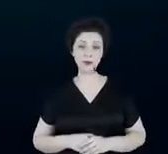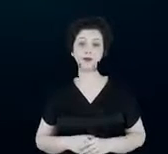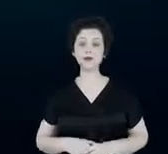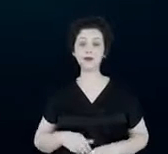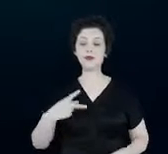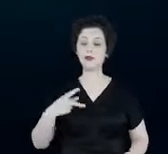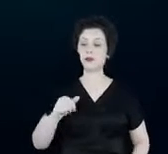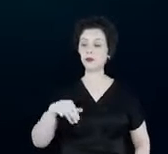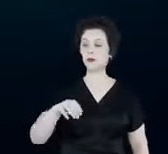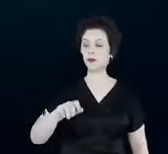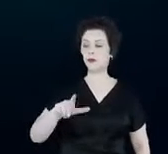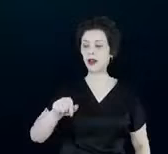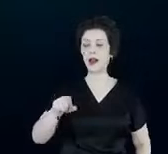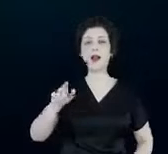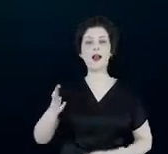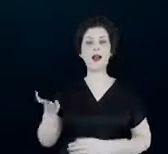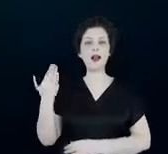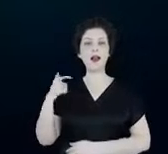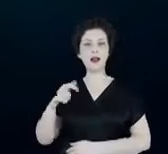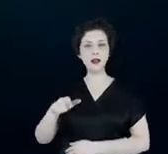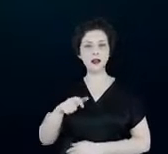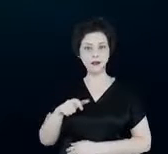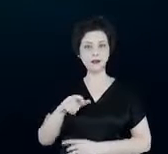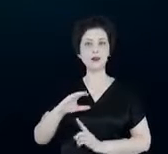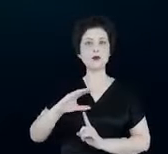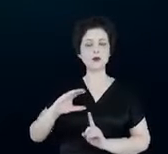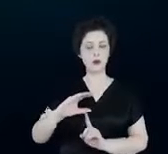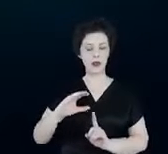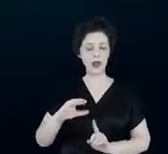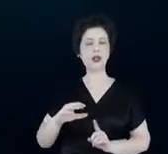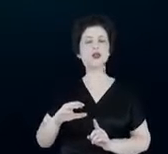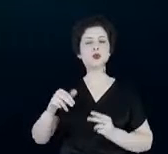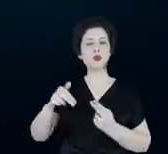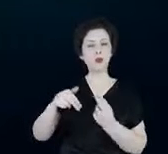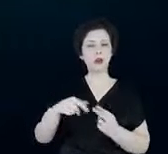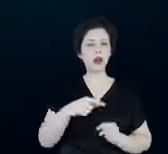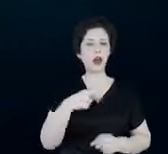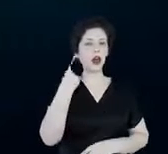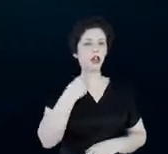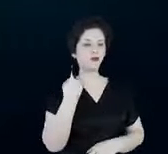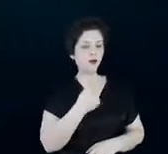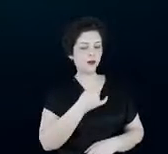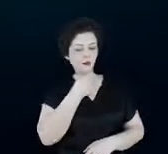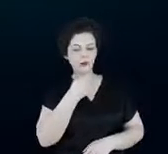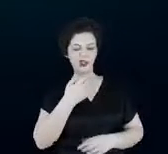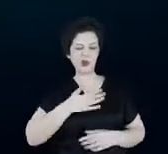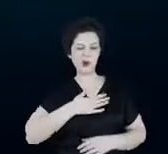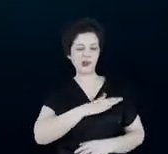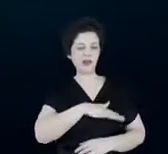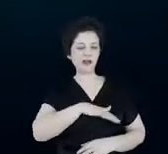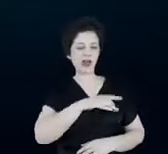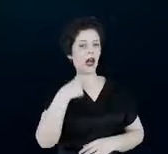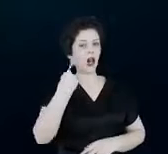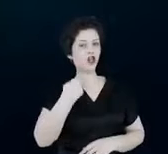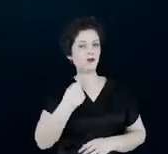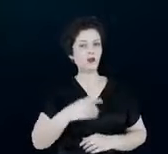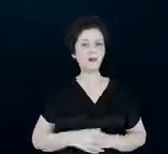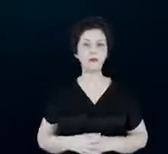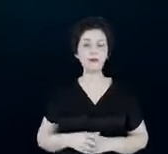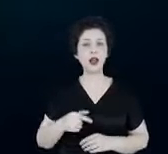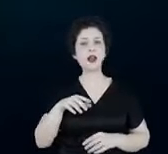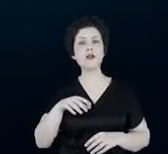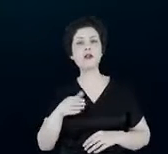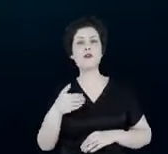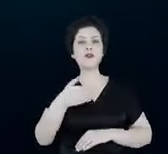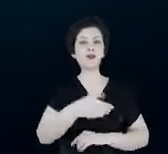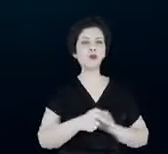Pâmela ela era uma cliente no no bem um advogado a frustrada né não é igual Ronaldo mas ela não gostava muito do que fazia E aí ela foi fazer